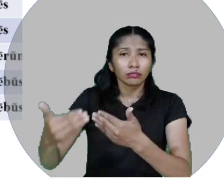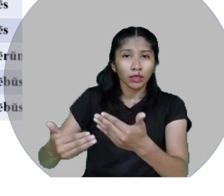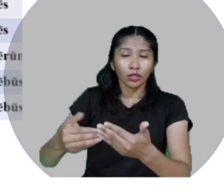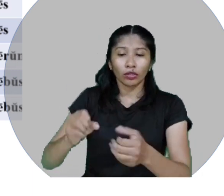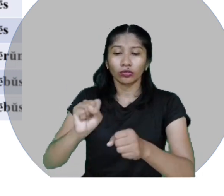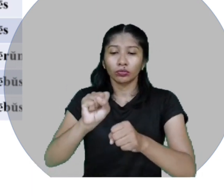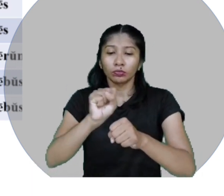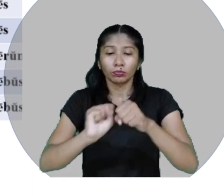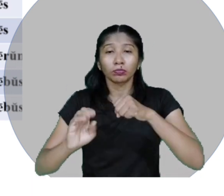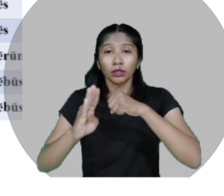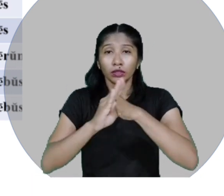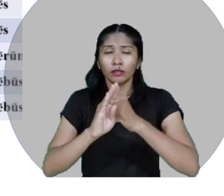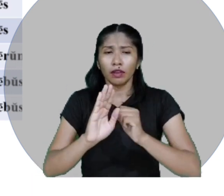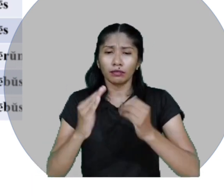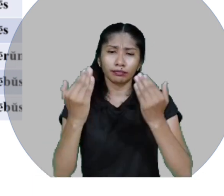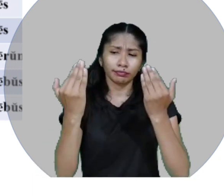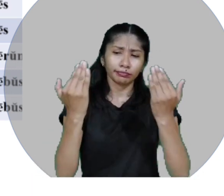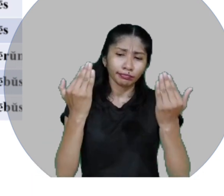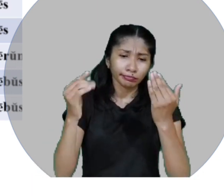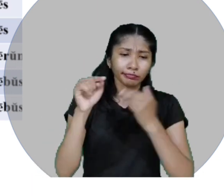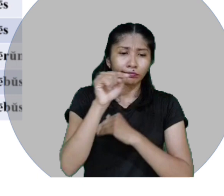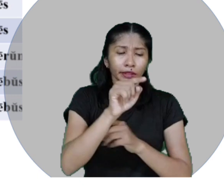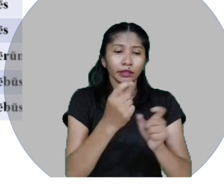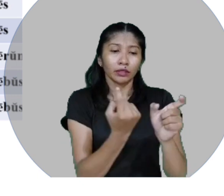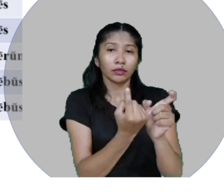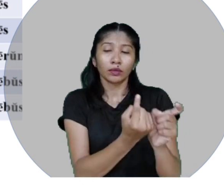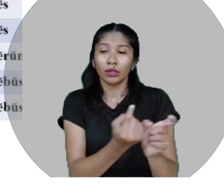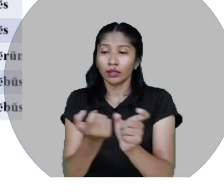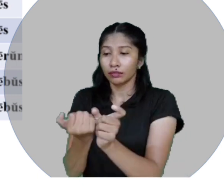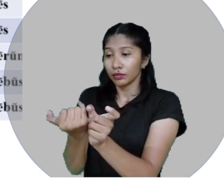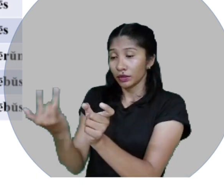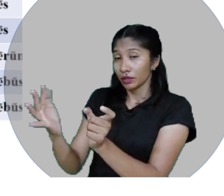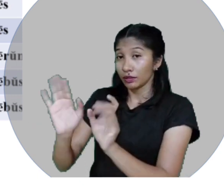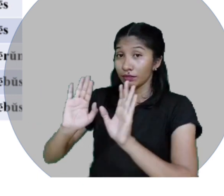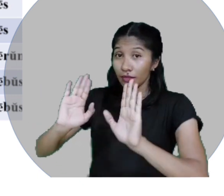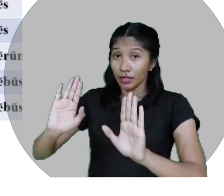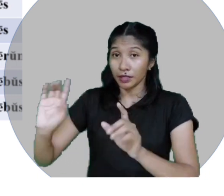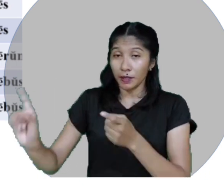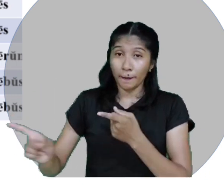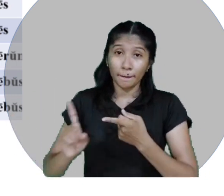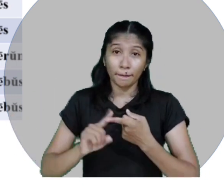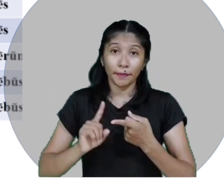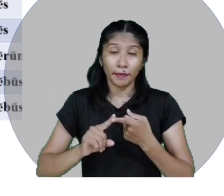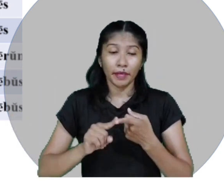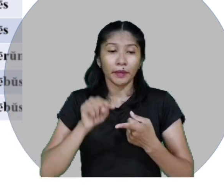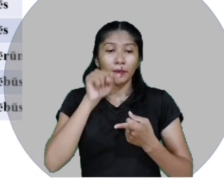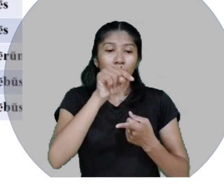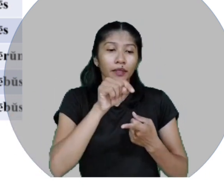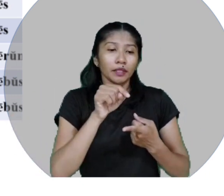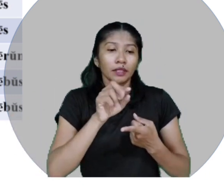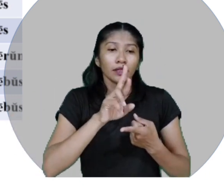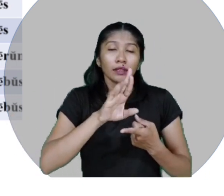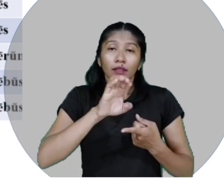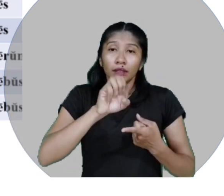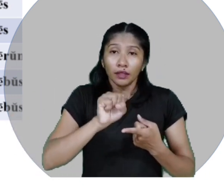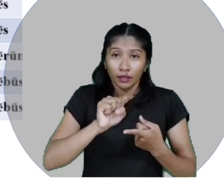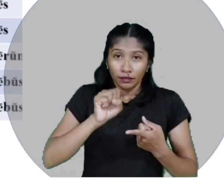e do plural. Primeiro vamos utilizar o nominativo res. Res laeta